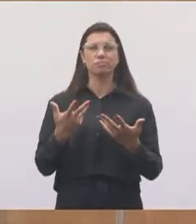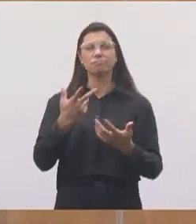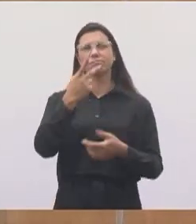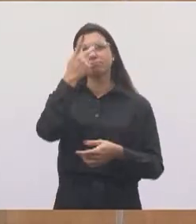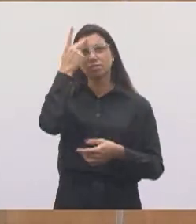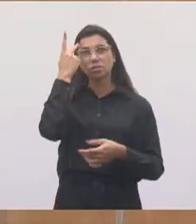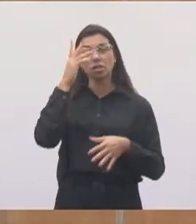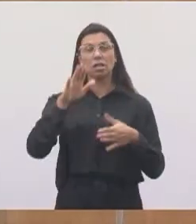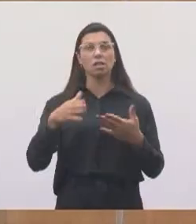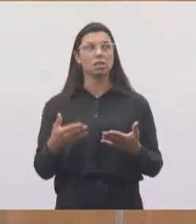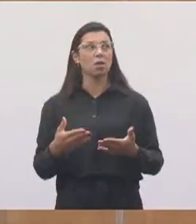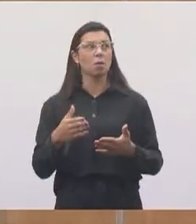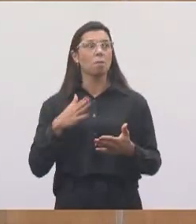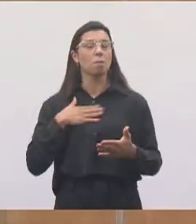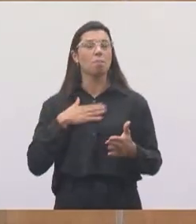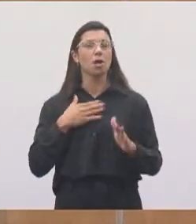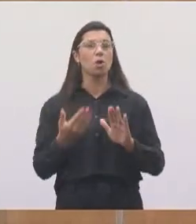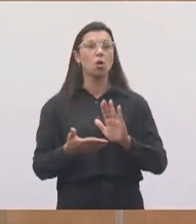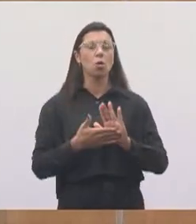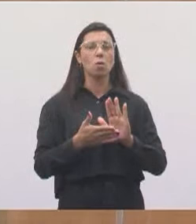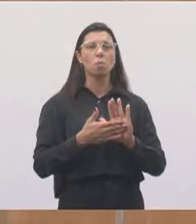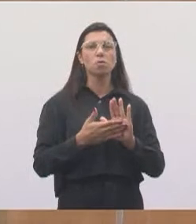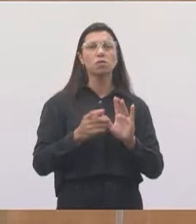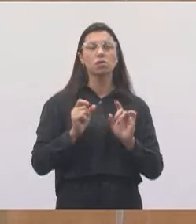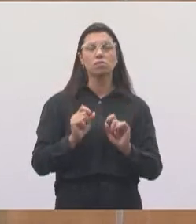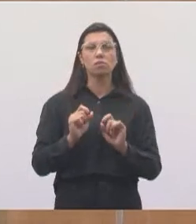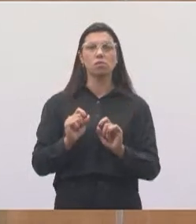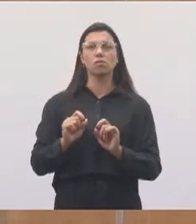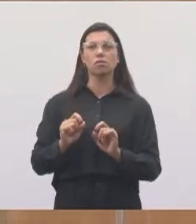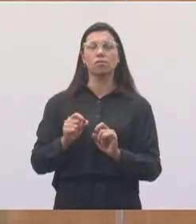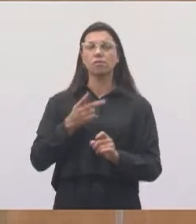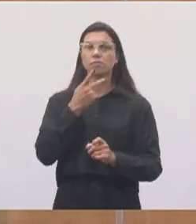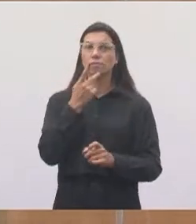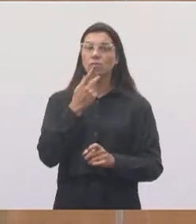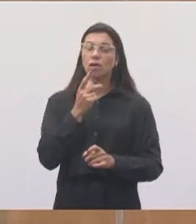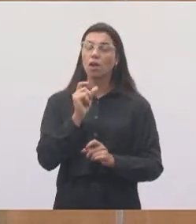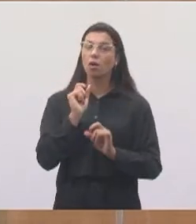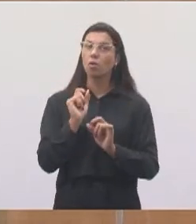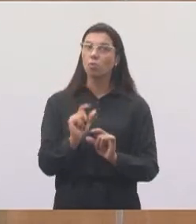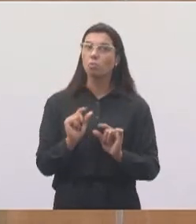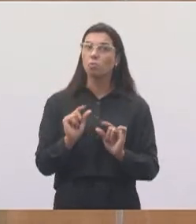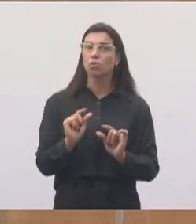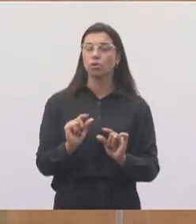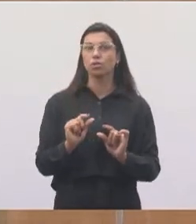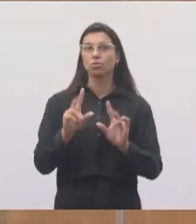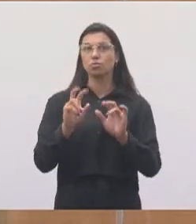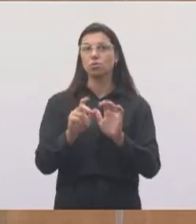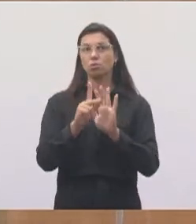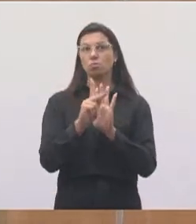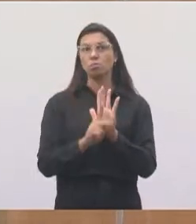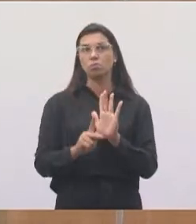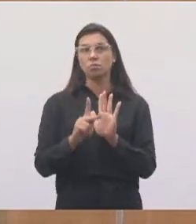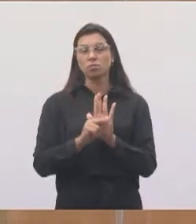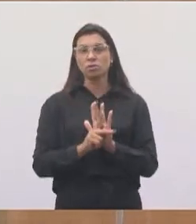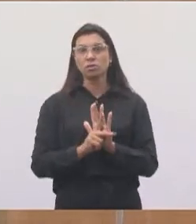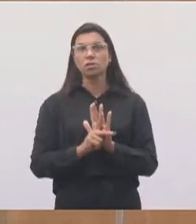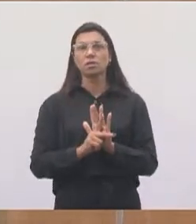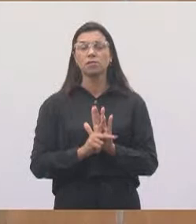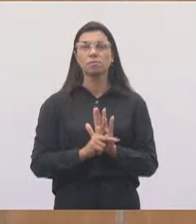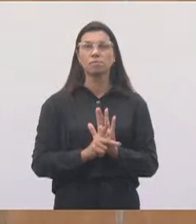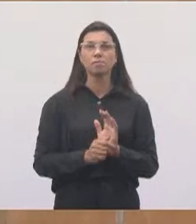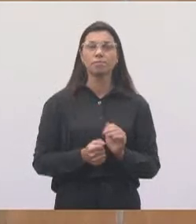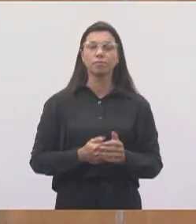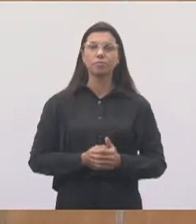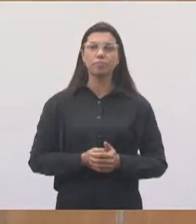isso, meu objetivo de poder falar um pouquinho e defender esse projeto nesse momento, vem ao